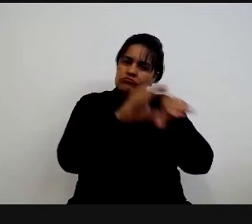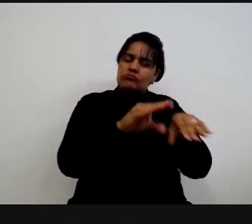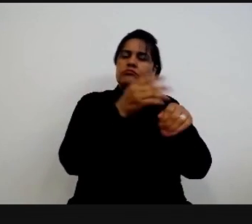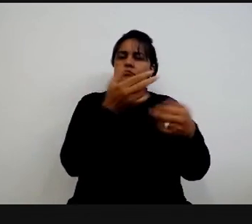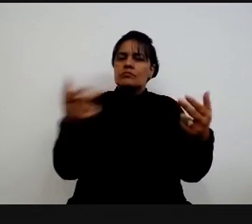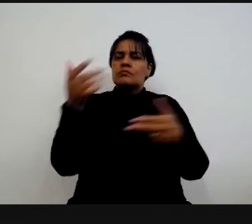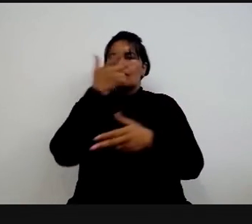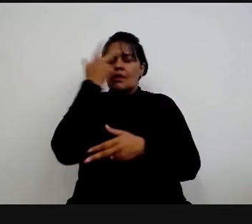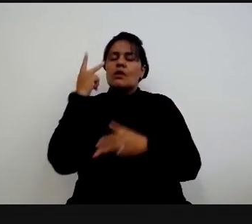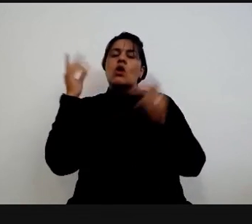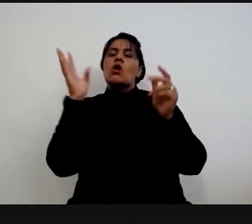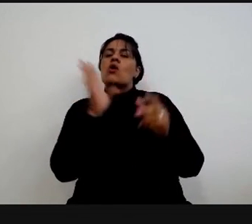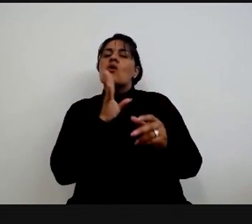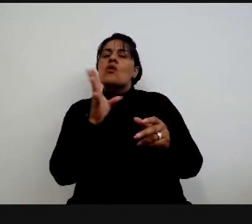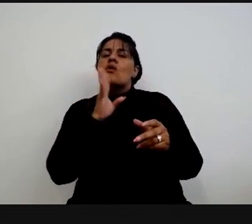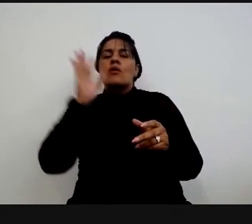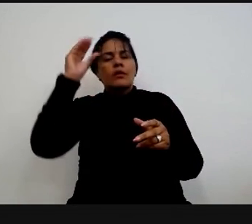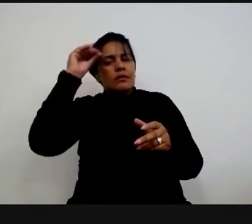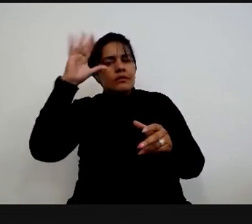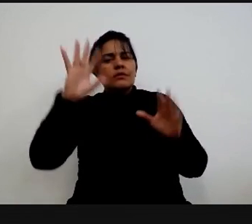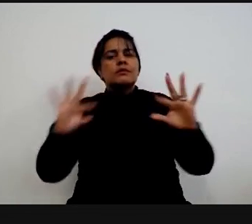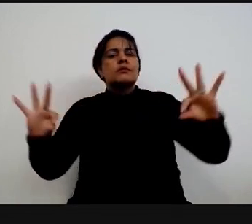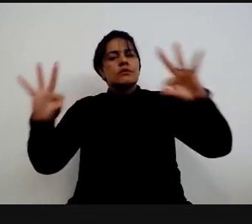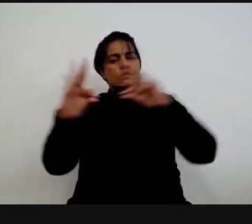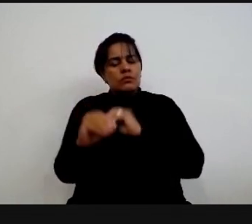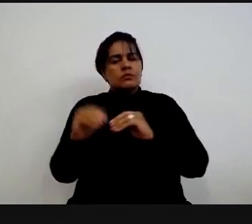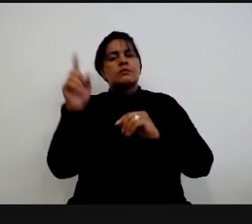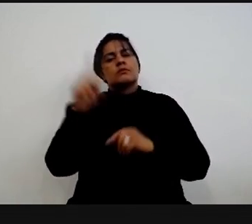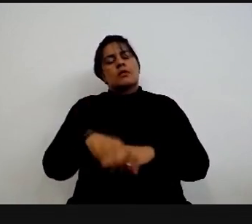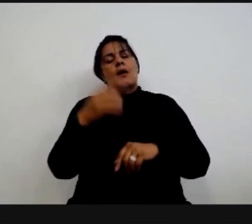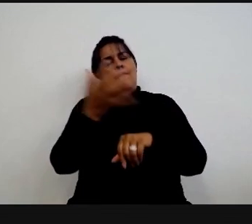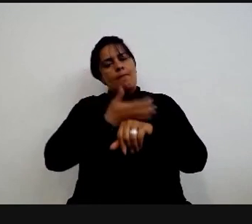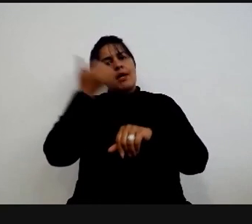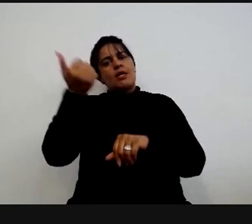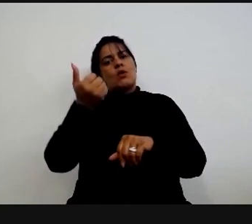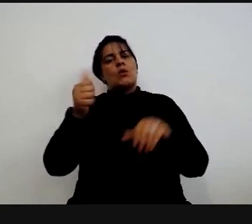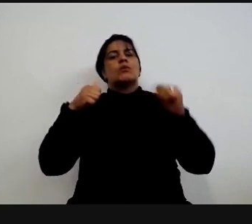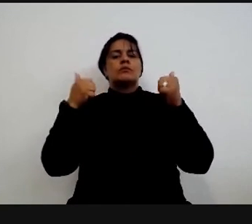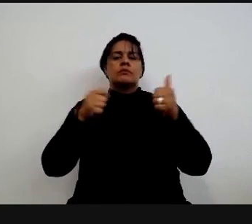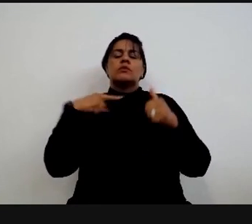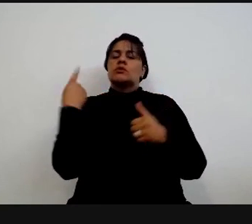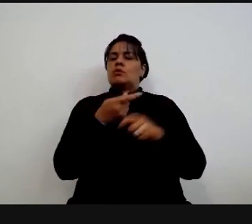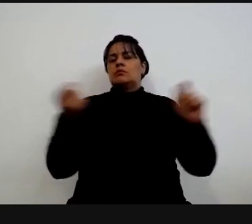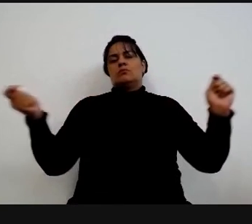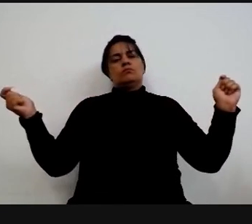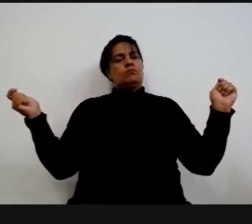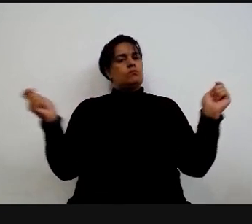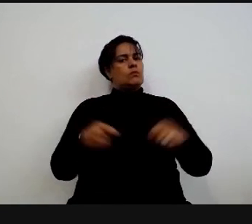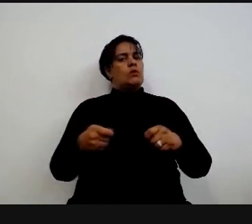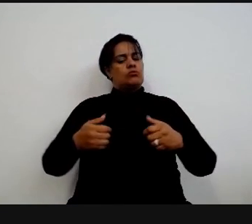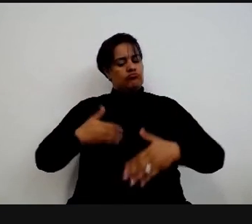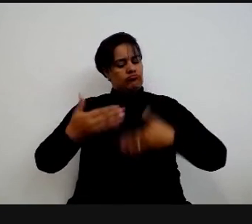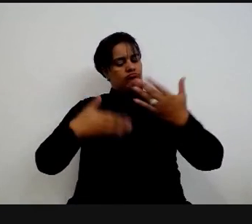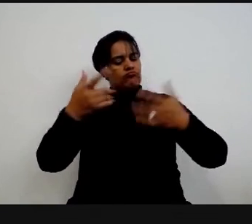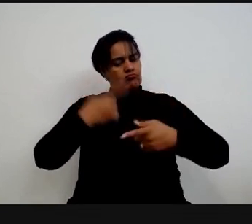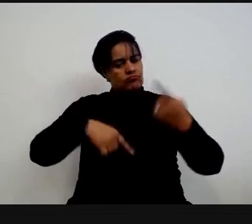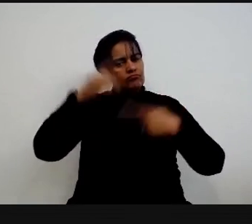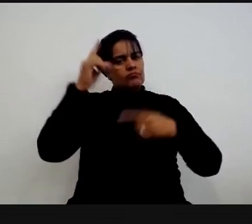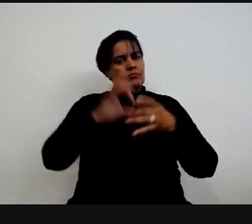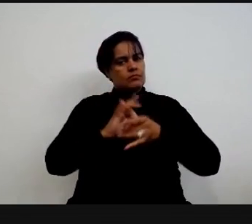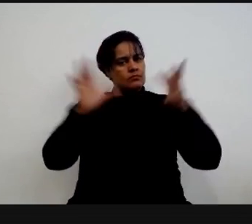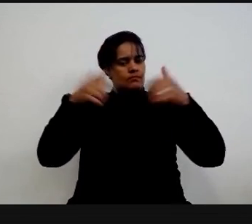pessoas conhecerem as instituições, melhor será, né? Aí a gente pode realmente ter uma